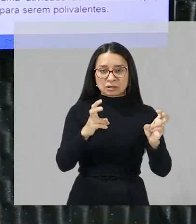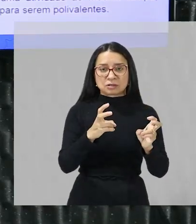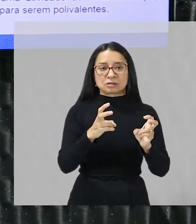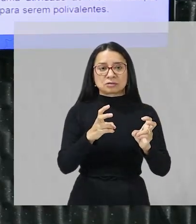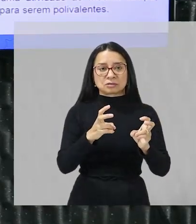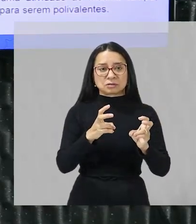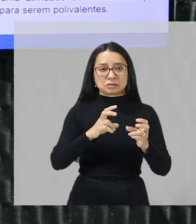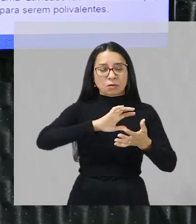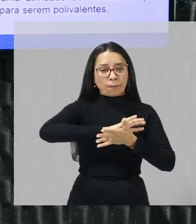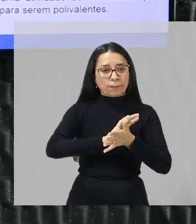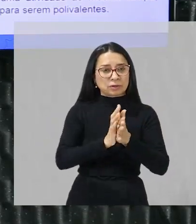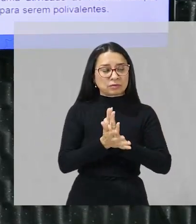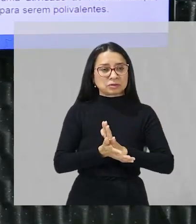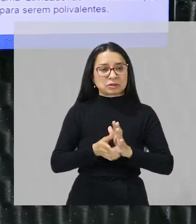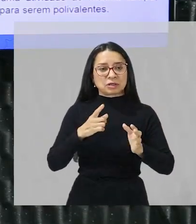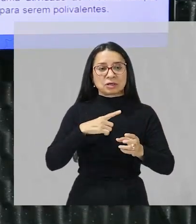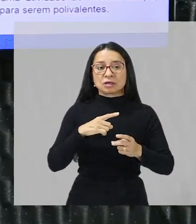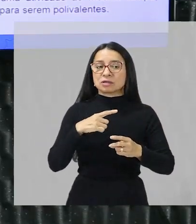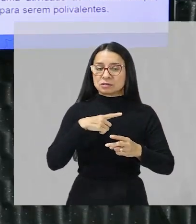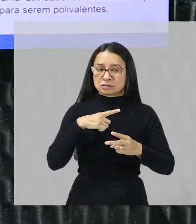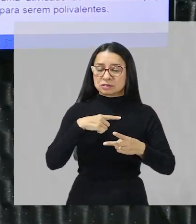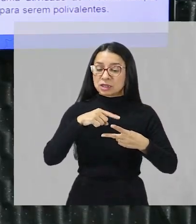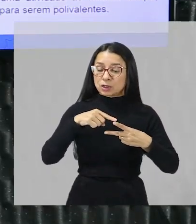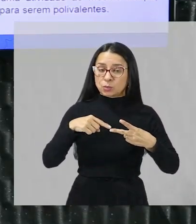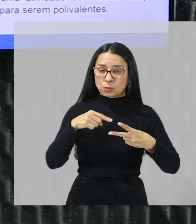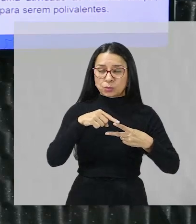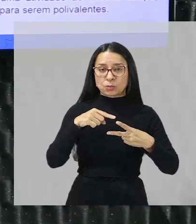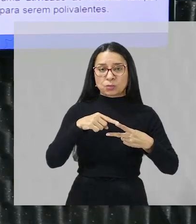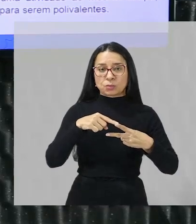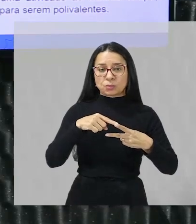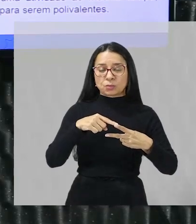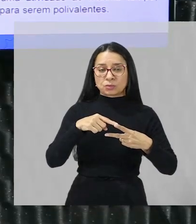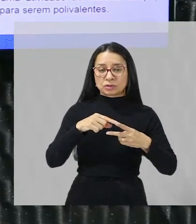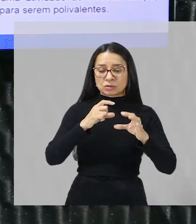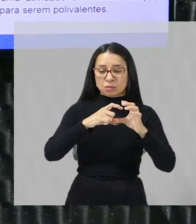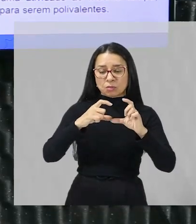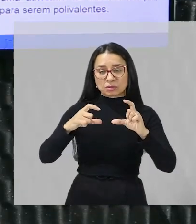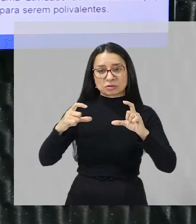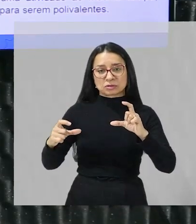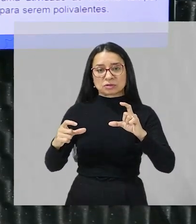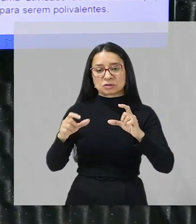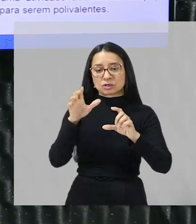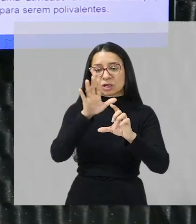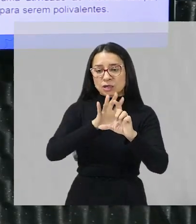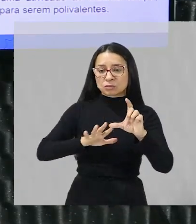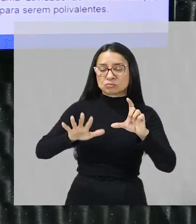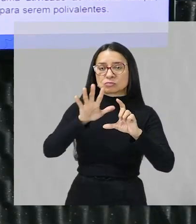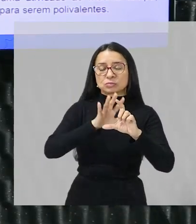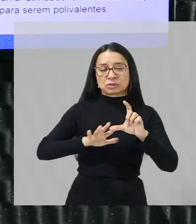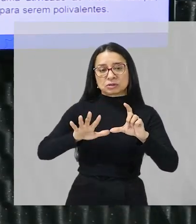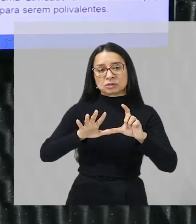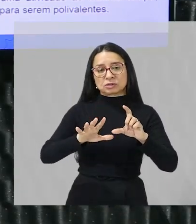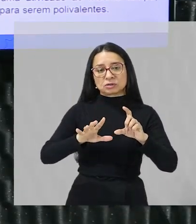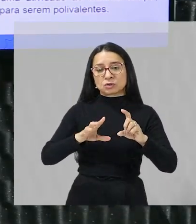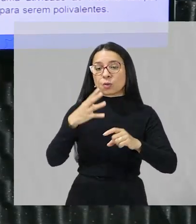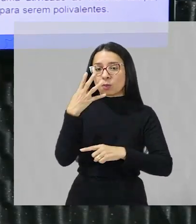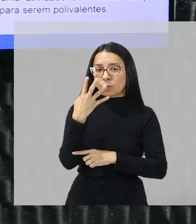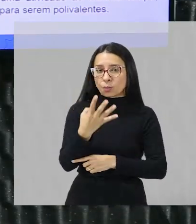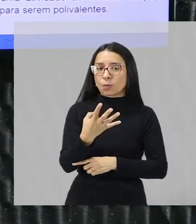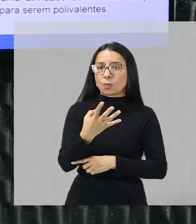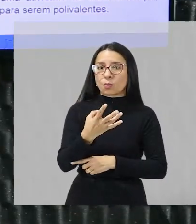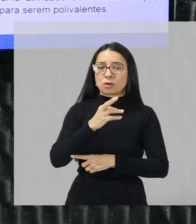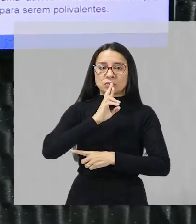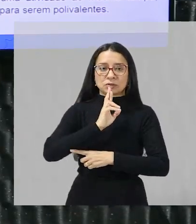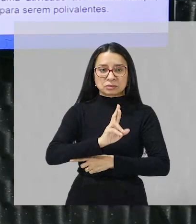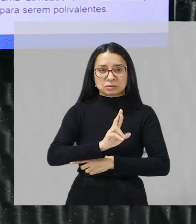tempo, enquanto os homens apresentam mais dificuldades para serem polivalentes. Bom, aqui está trazendo uma discussão que não tem a ver com a charge, que é a questão